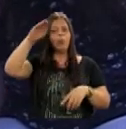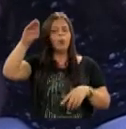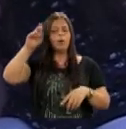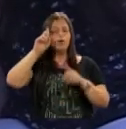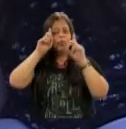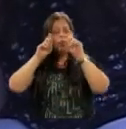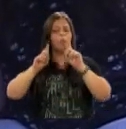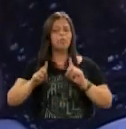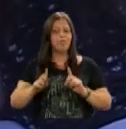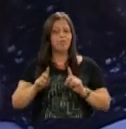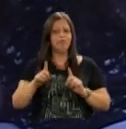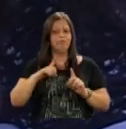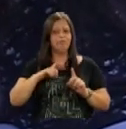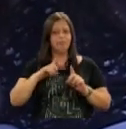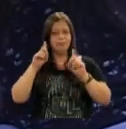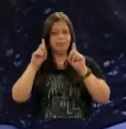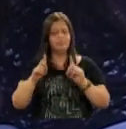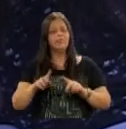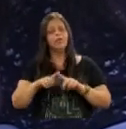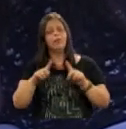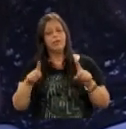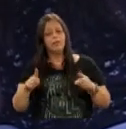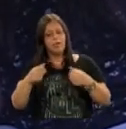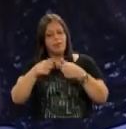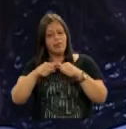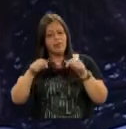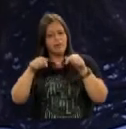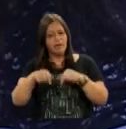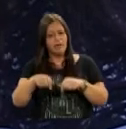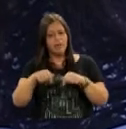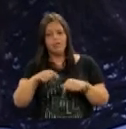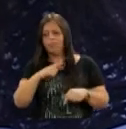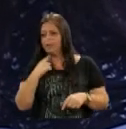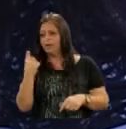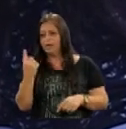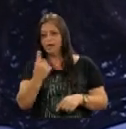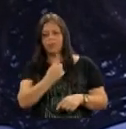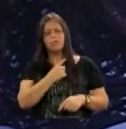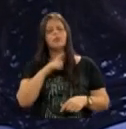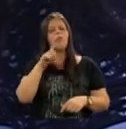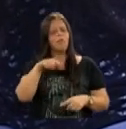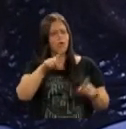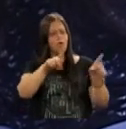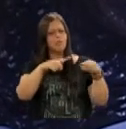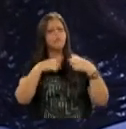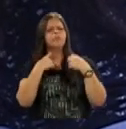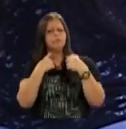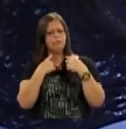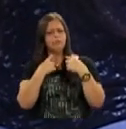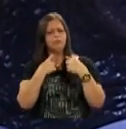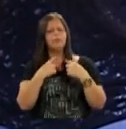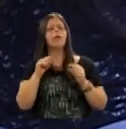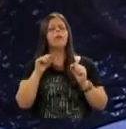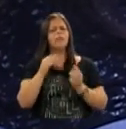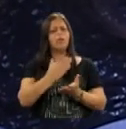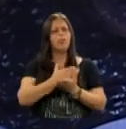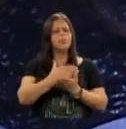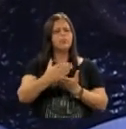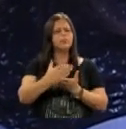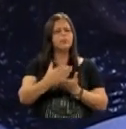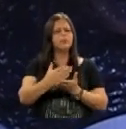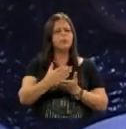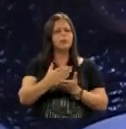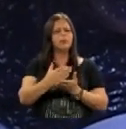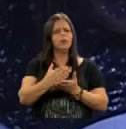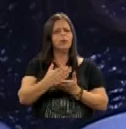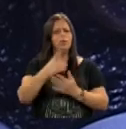deficiência então é só estar aqui pra nós foi no desafio que começou no início do